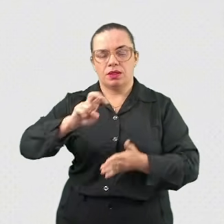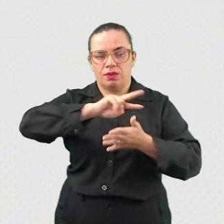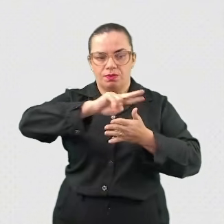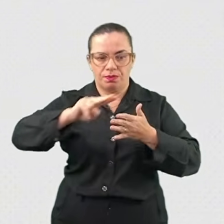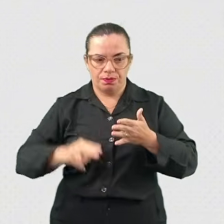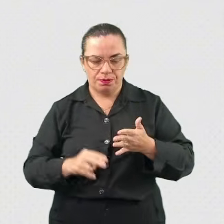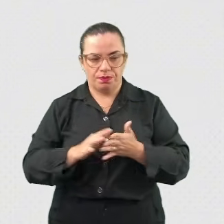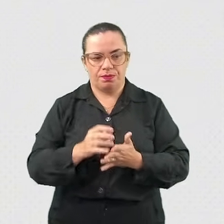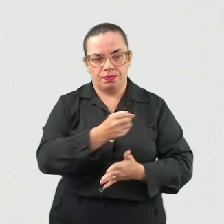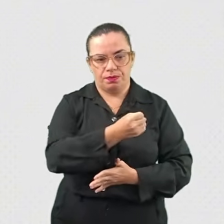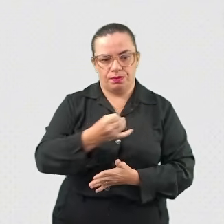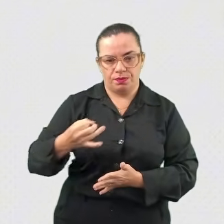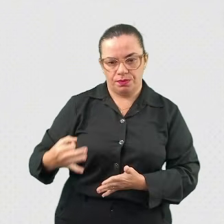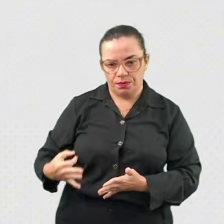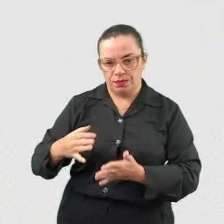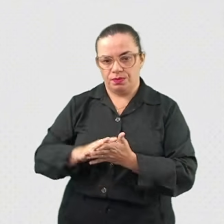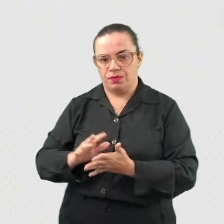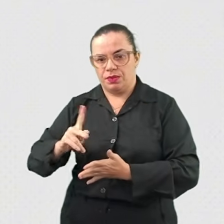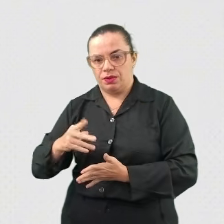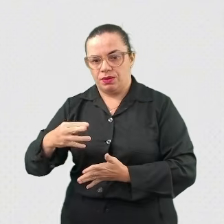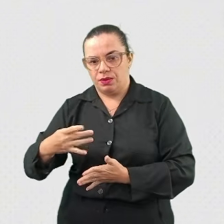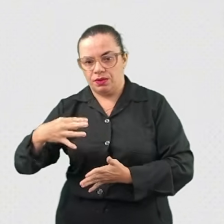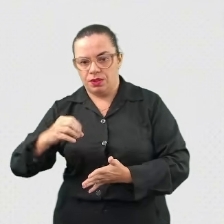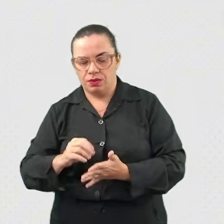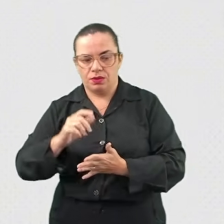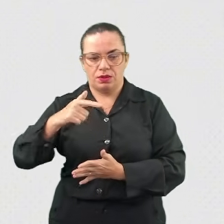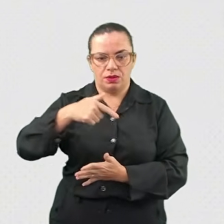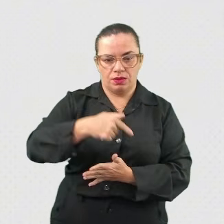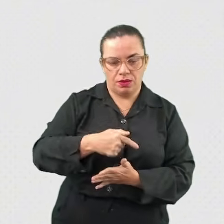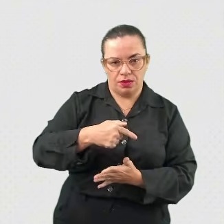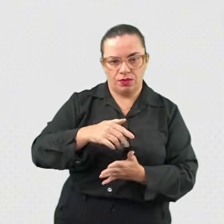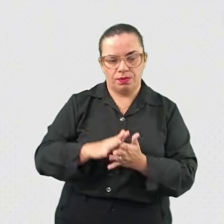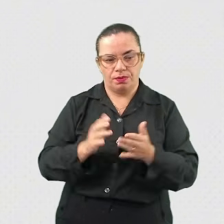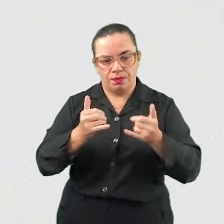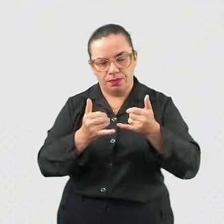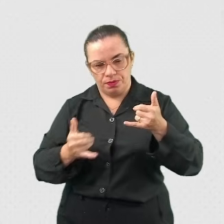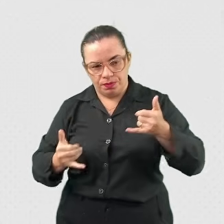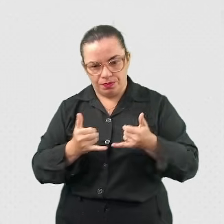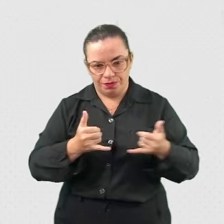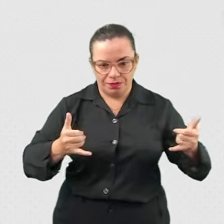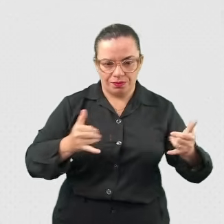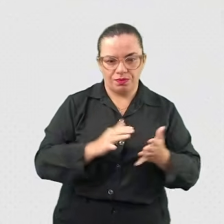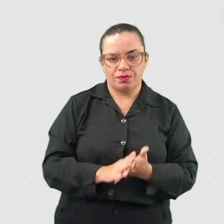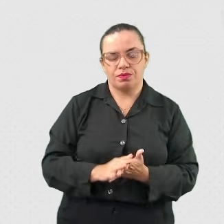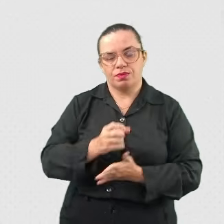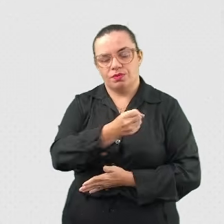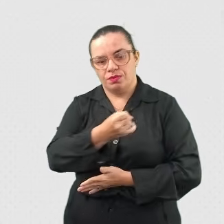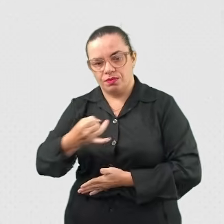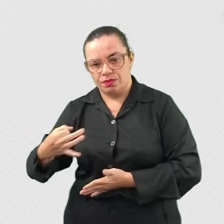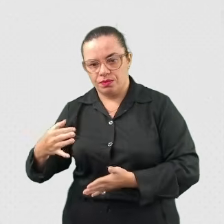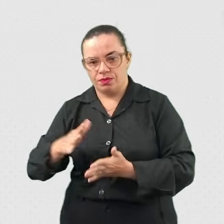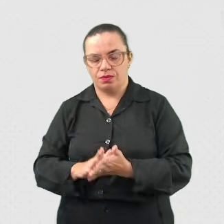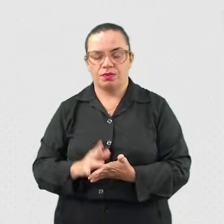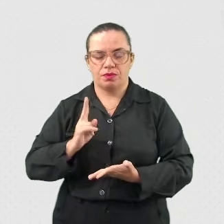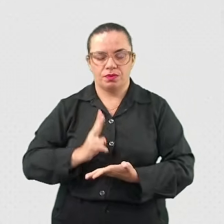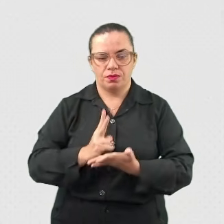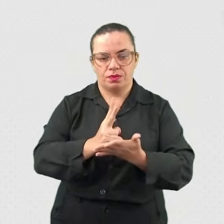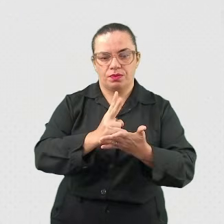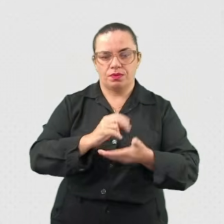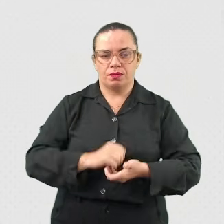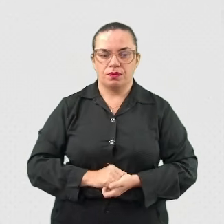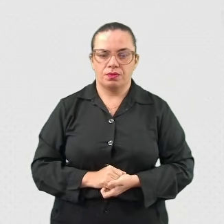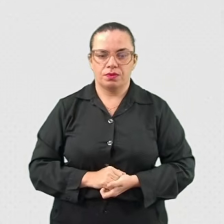lados. Heptágono, 7 lados. Hexágono, 6 lados. Decágono, 10 lados. E assim